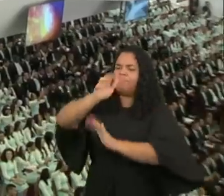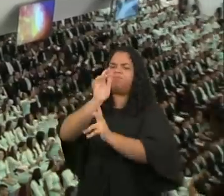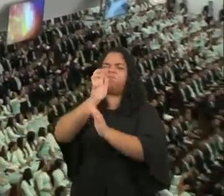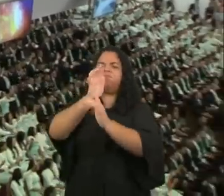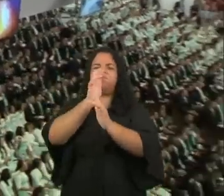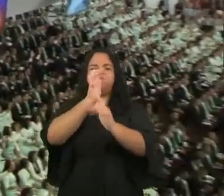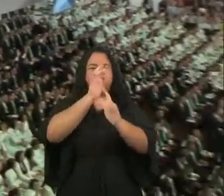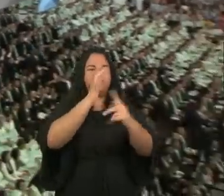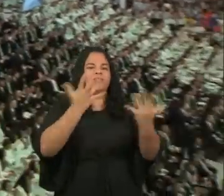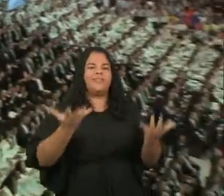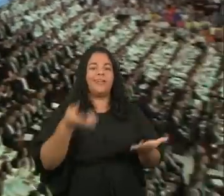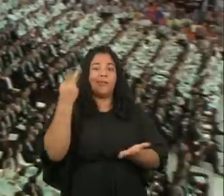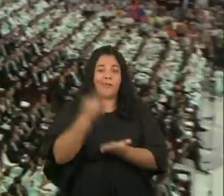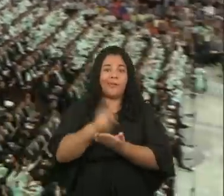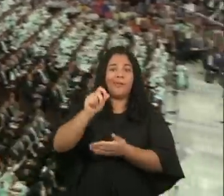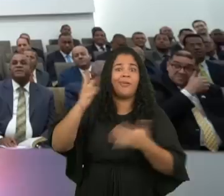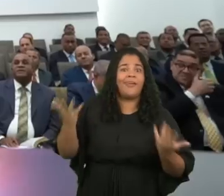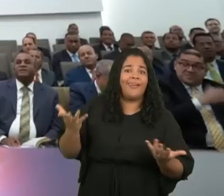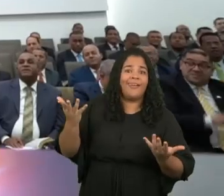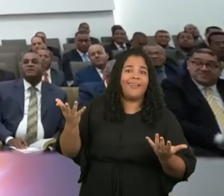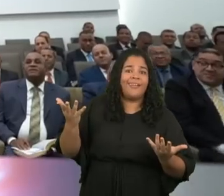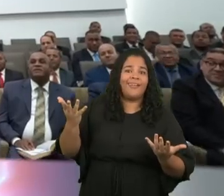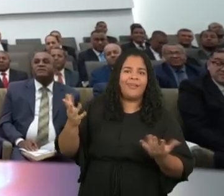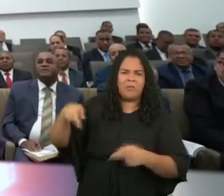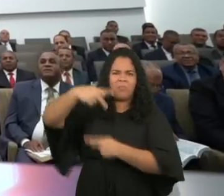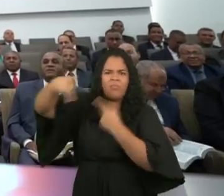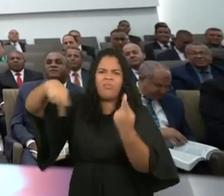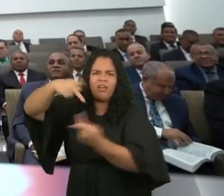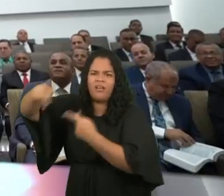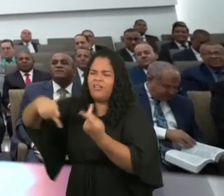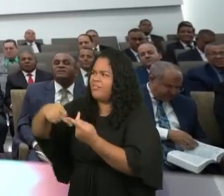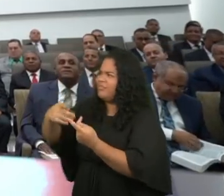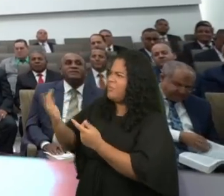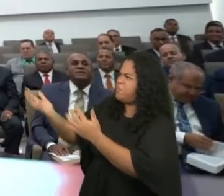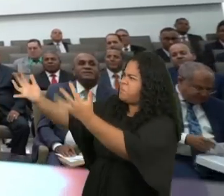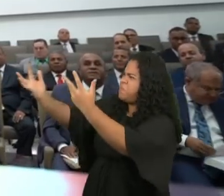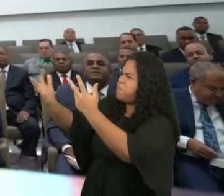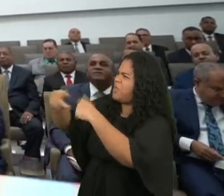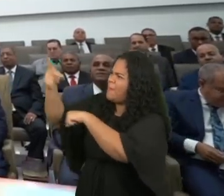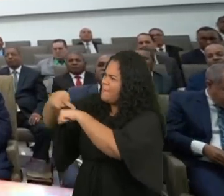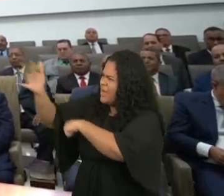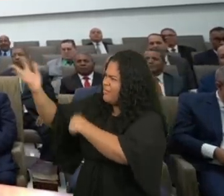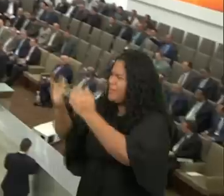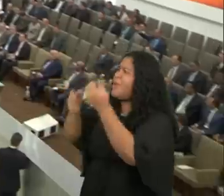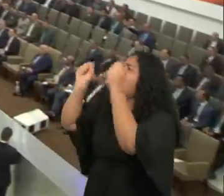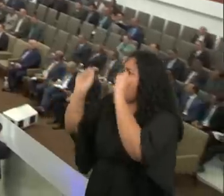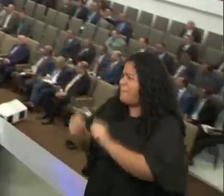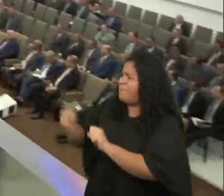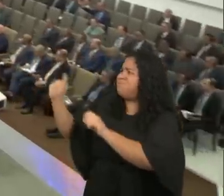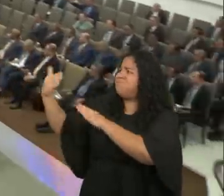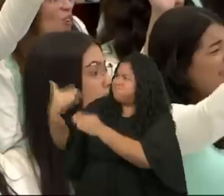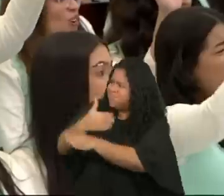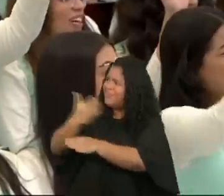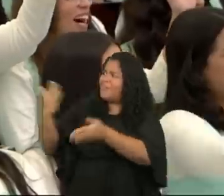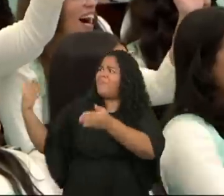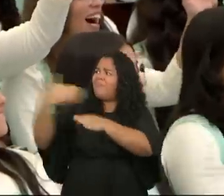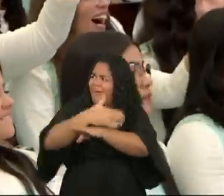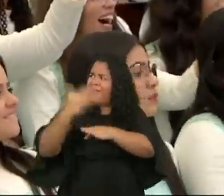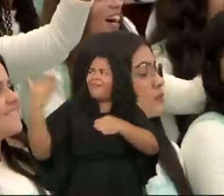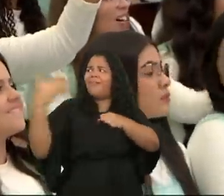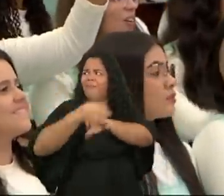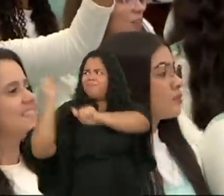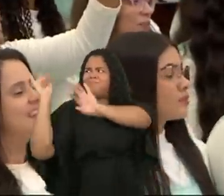Aí Júpiter vai fazer assim para o meteoro. Vai, vai, vai, vai, vai que o Criador